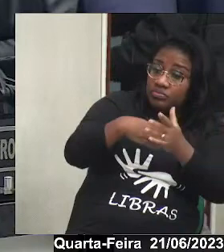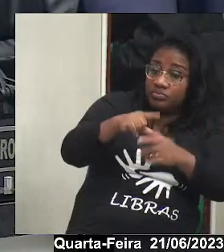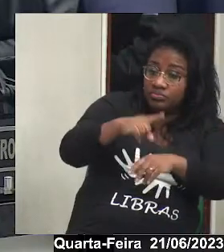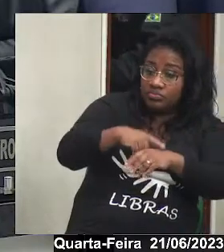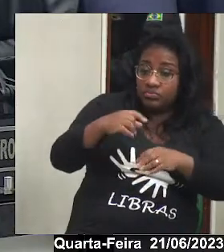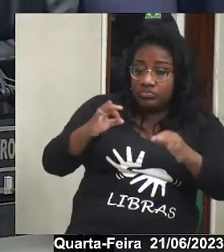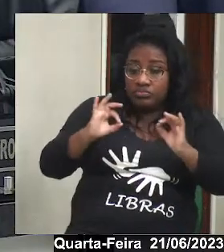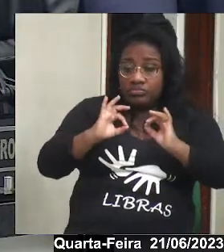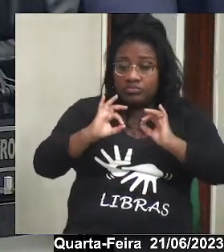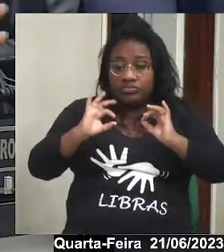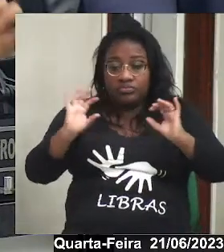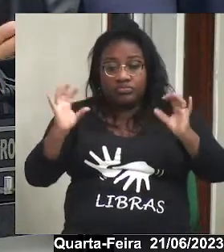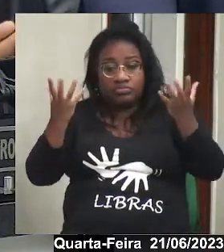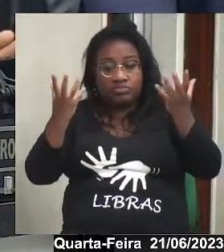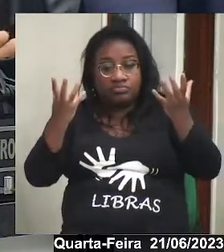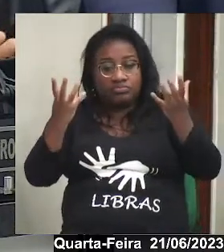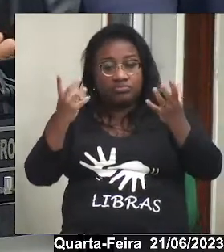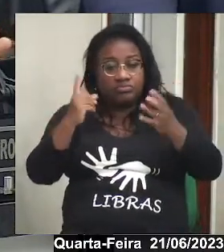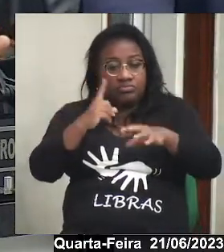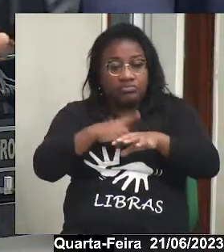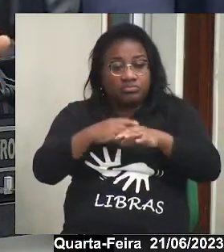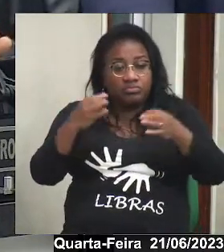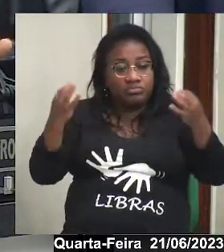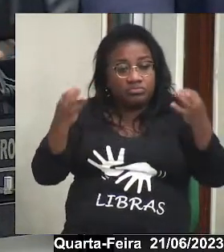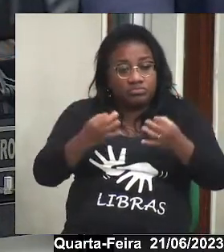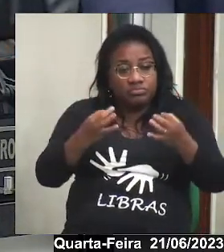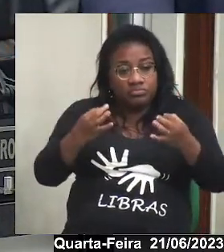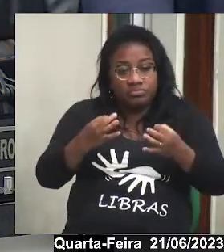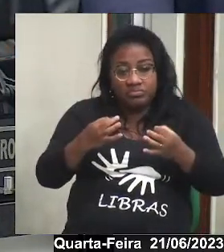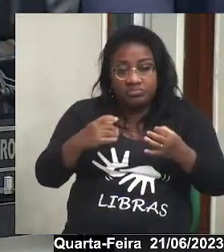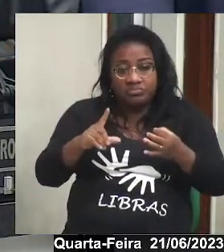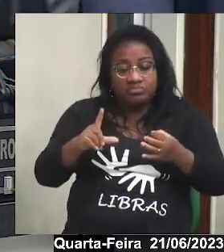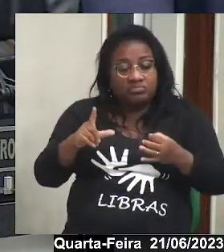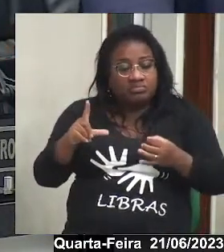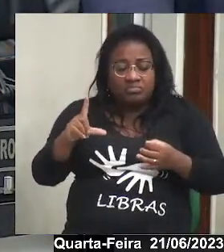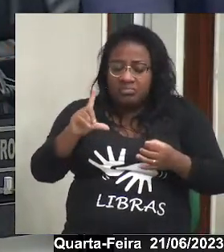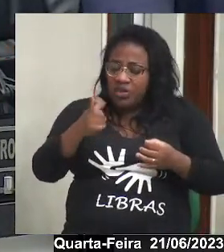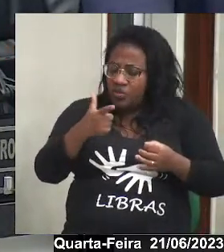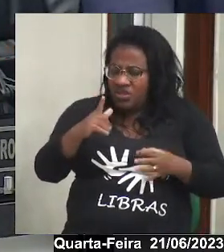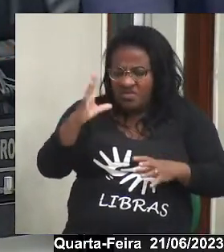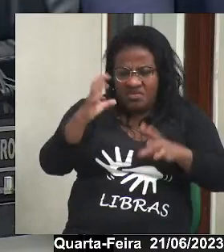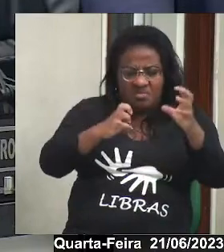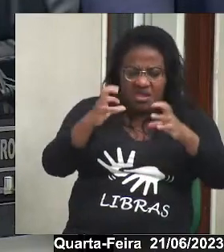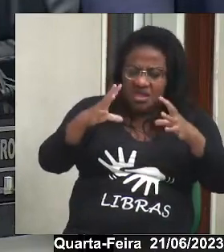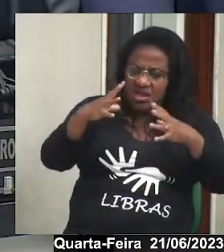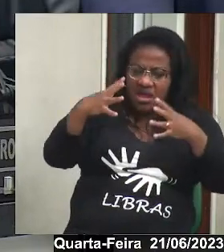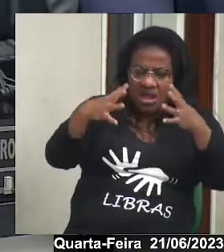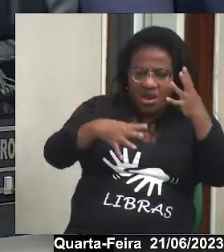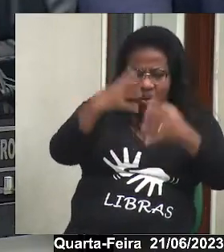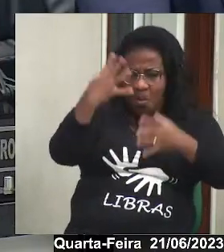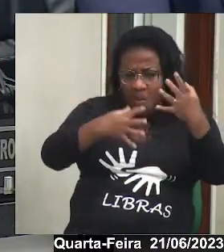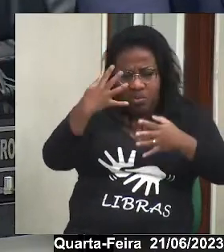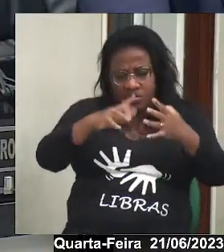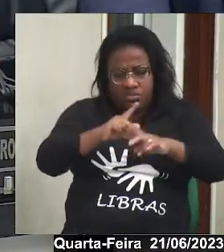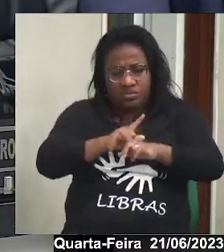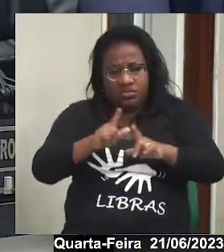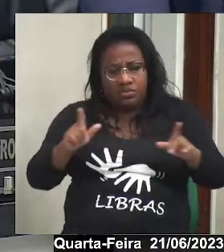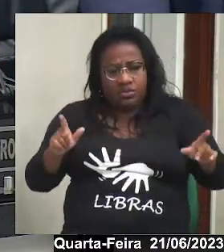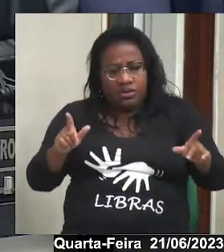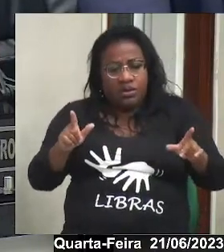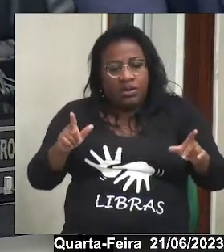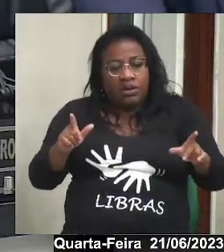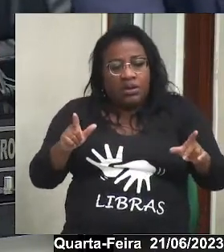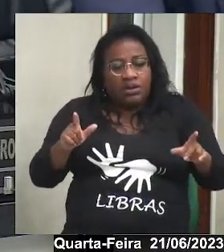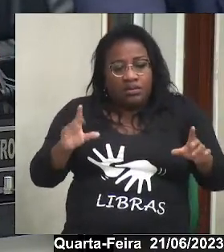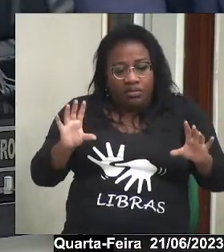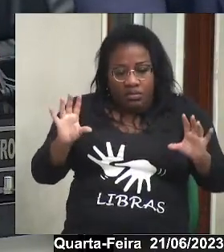também na hora certa, não perturbando os vizinhos, na lei do silêncio, não houve nenhum tipo de ocorrência de briga, então a população está fazendo a festa para